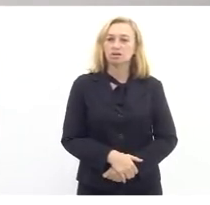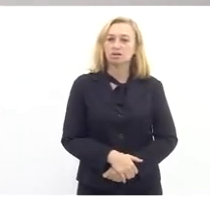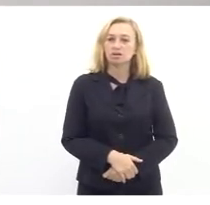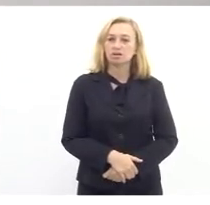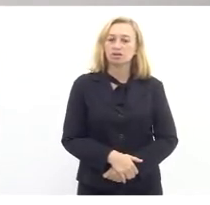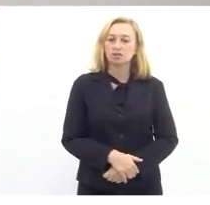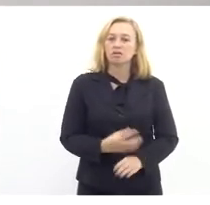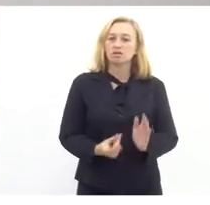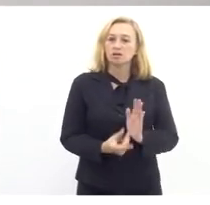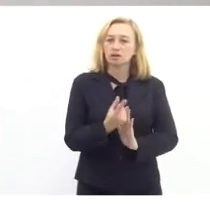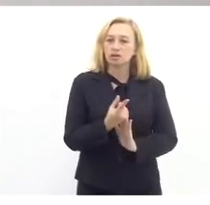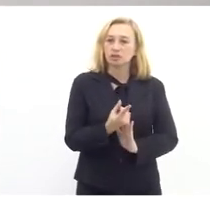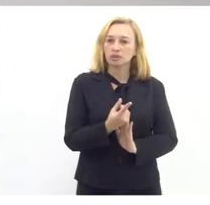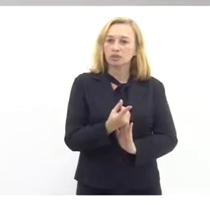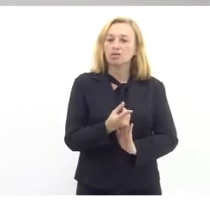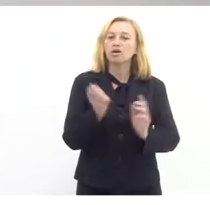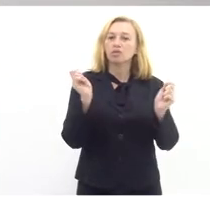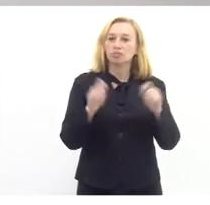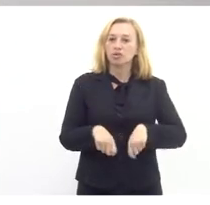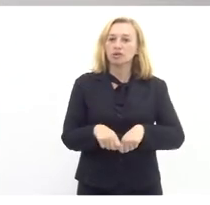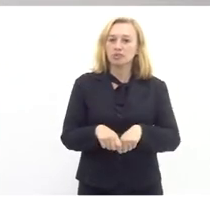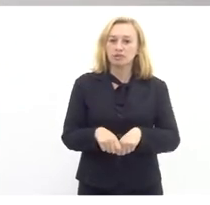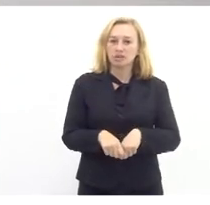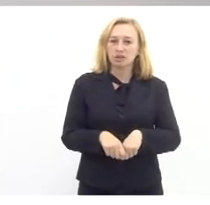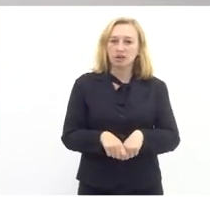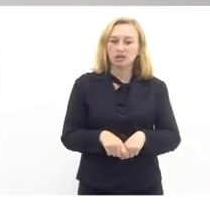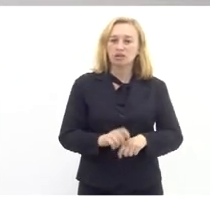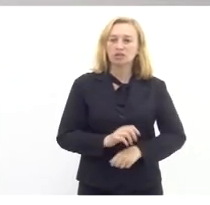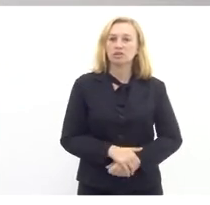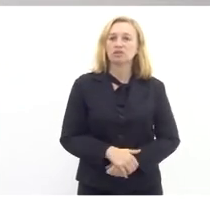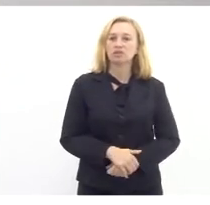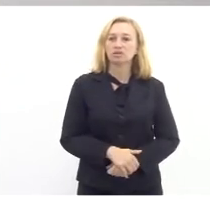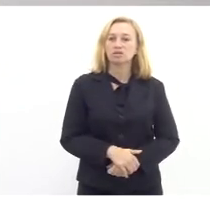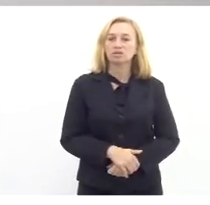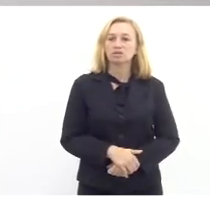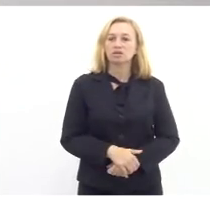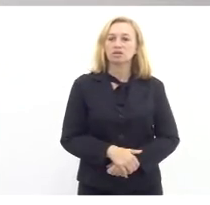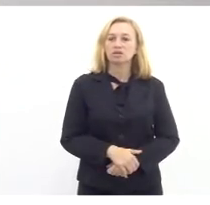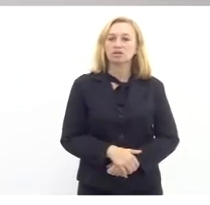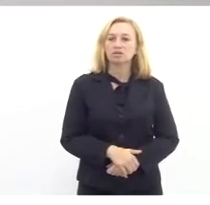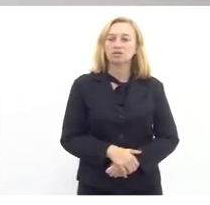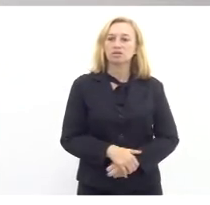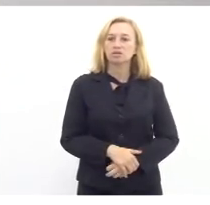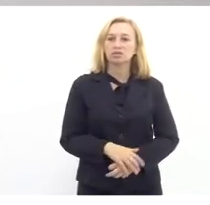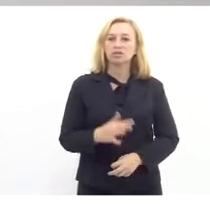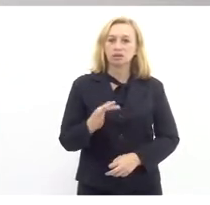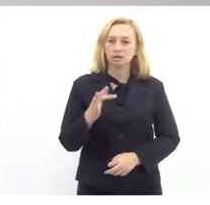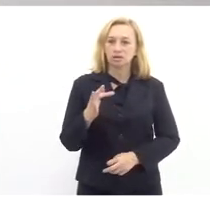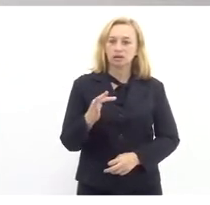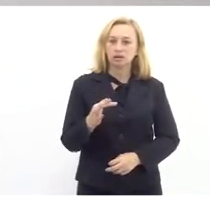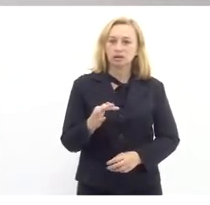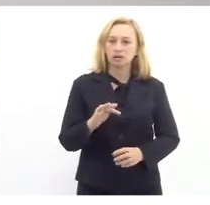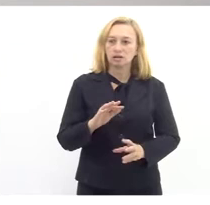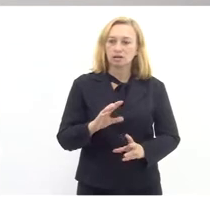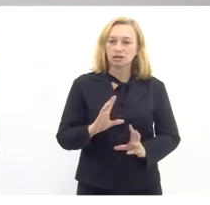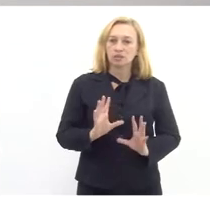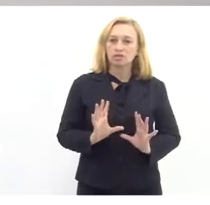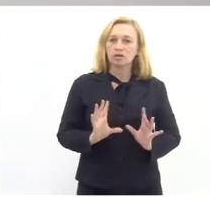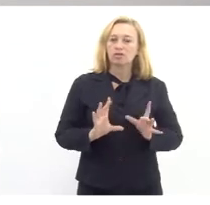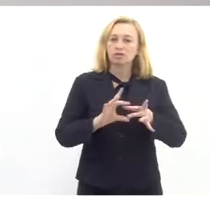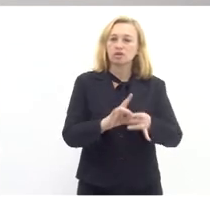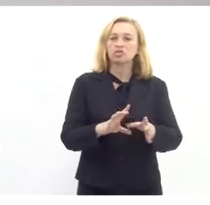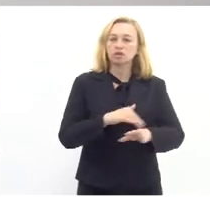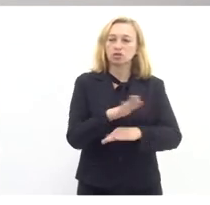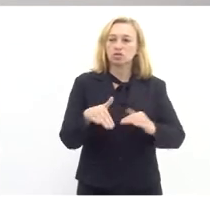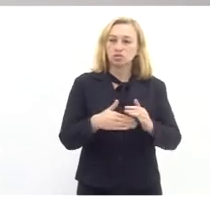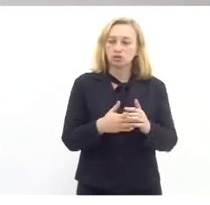ponderando, se for o caso, sobre a possibilidade de edição de ato normativo que estabeleça de modo prévio e completo o conteúdo de todas as